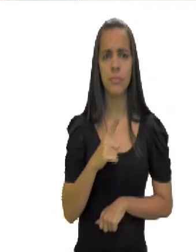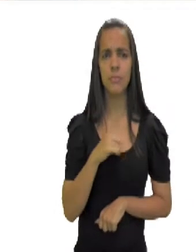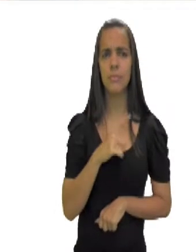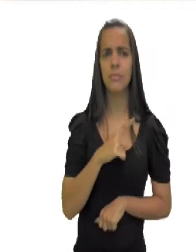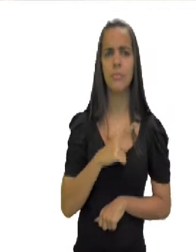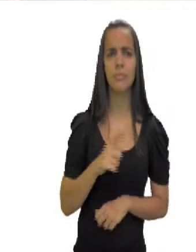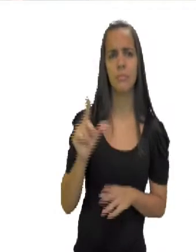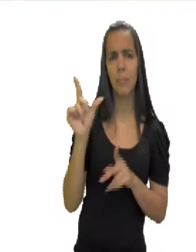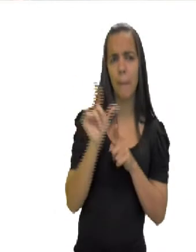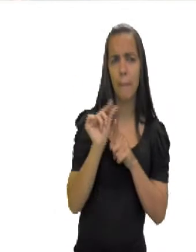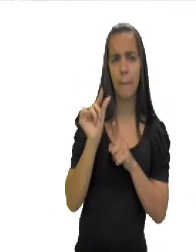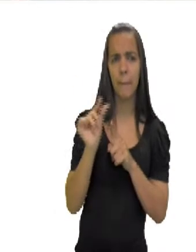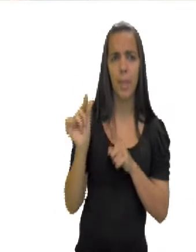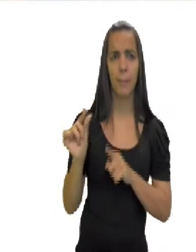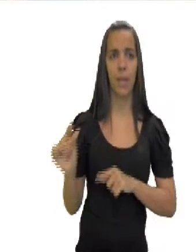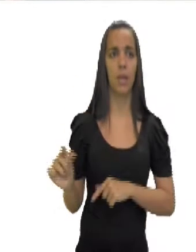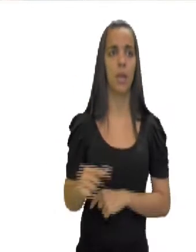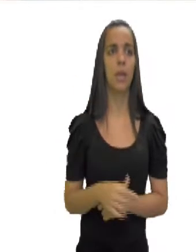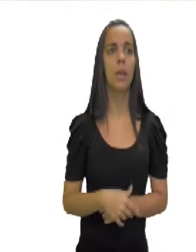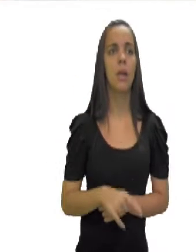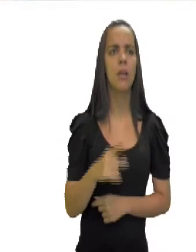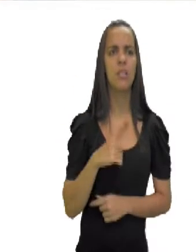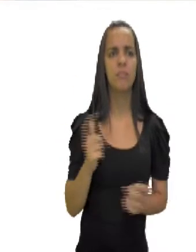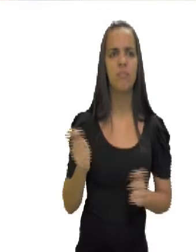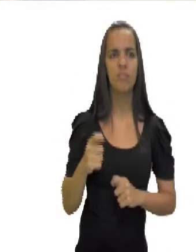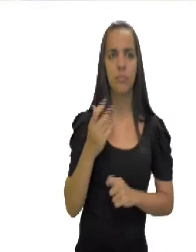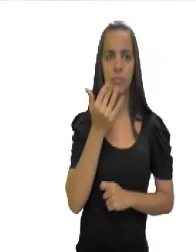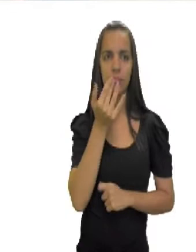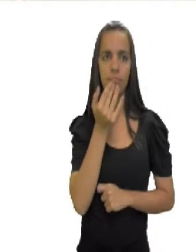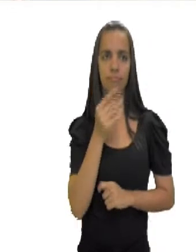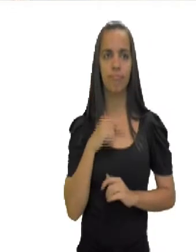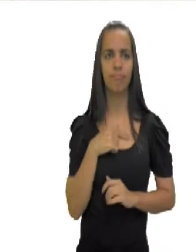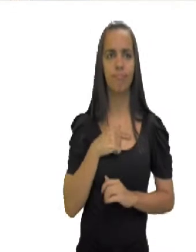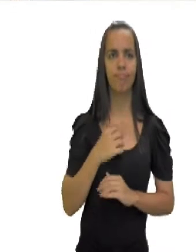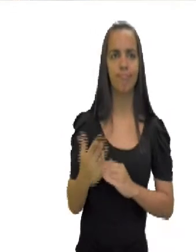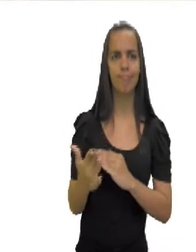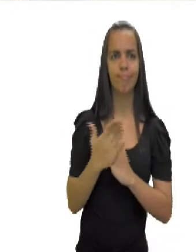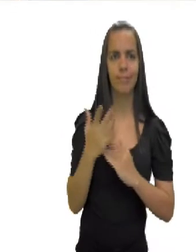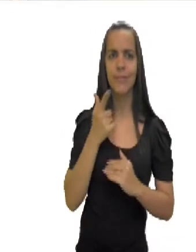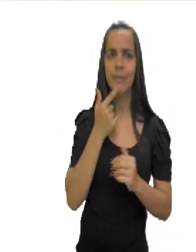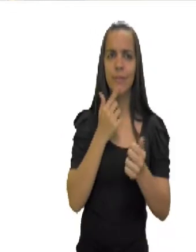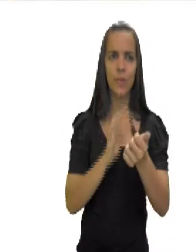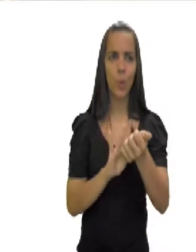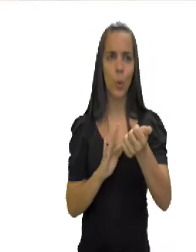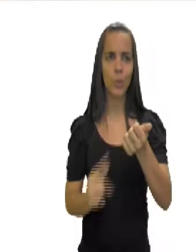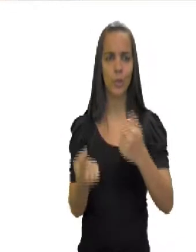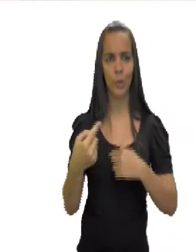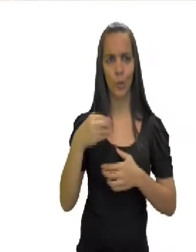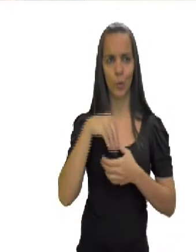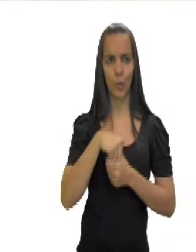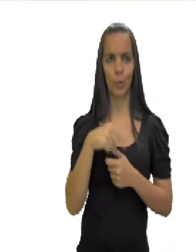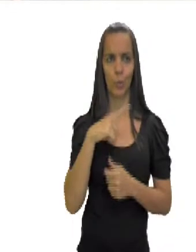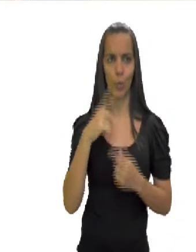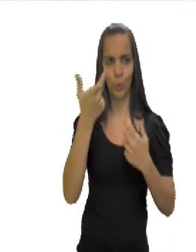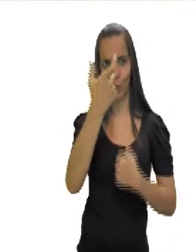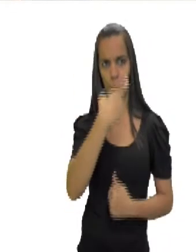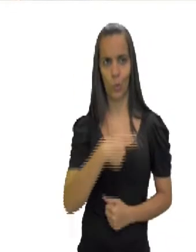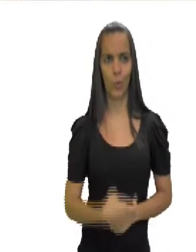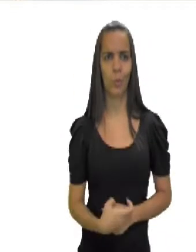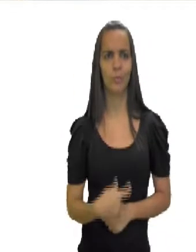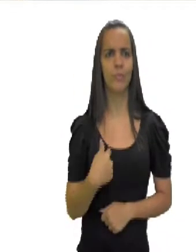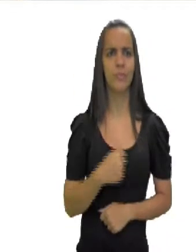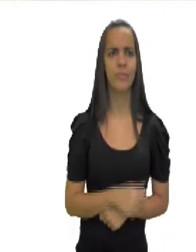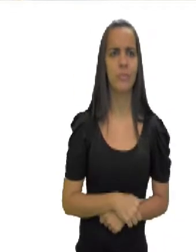pelo sangue a todo o nosso corpo. Depois disso, o que não tem utilidade